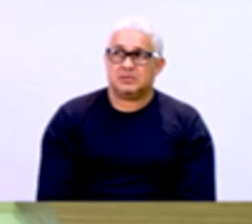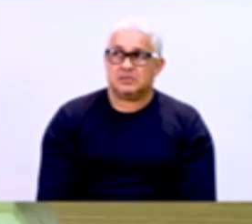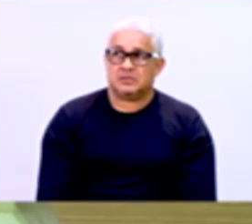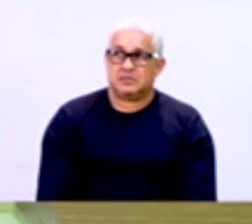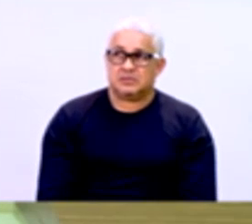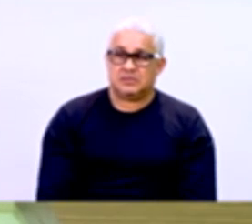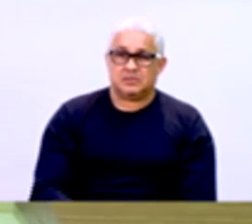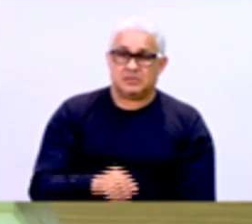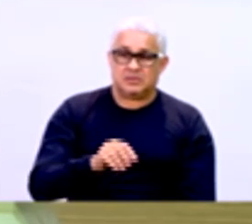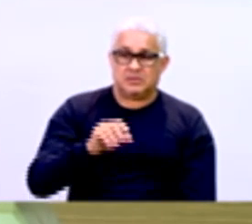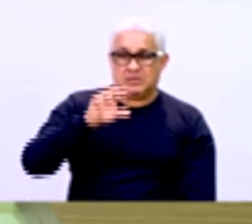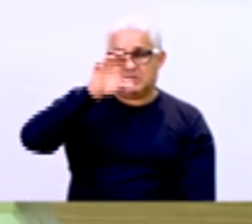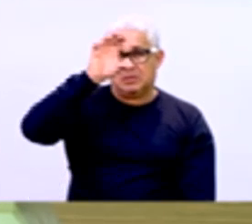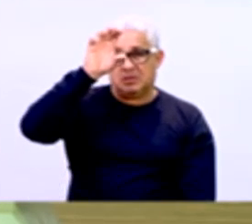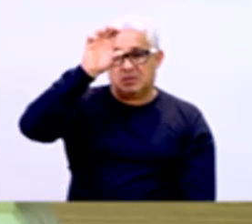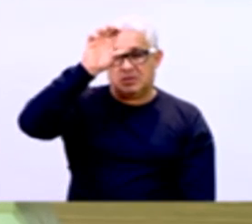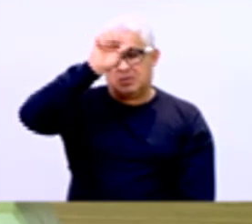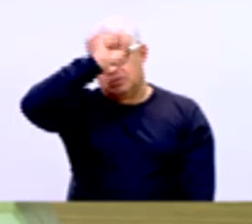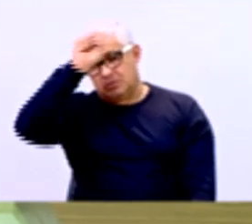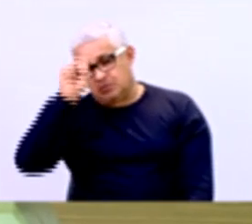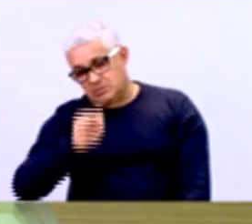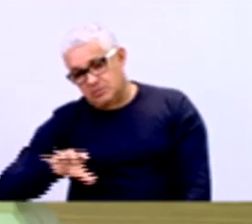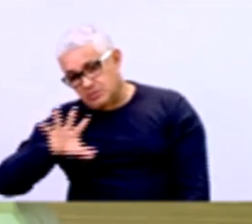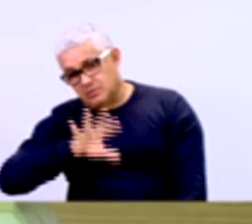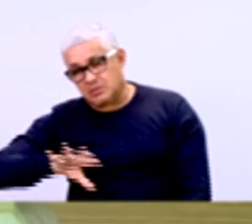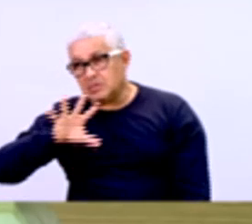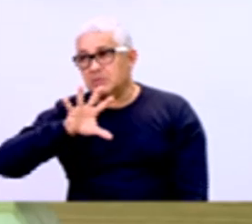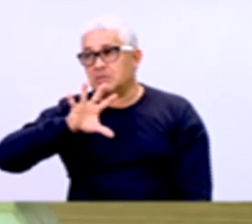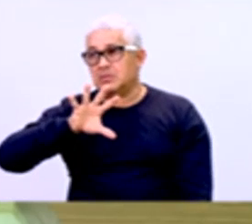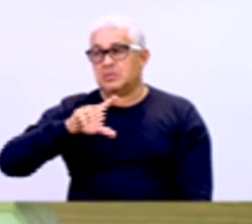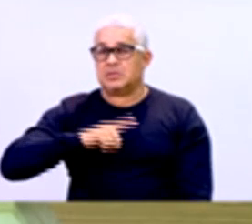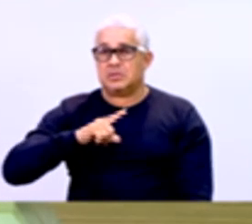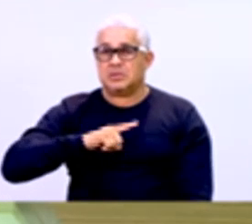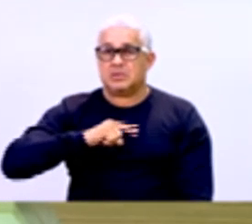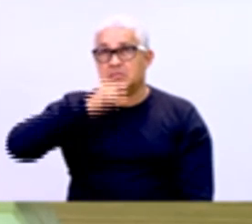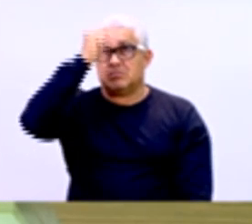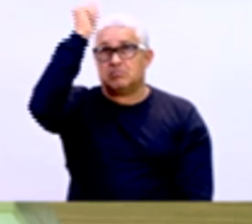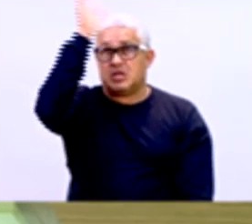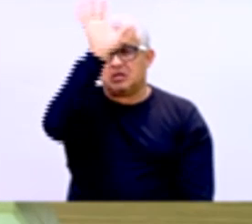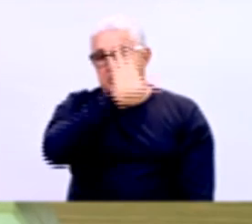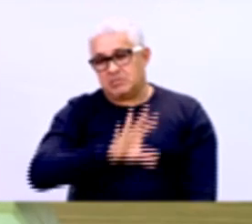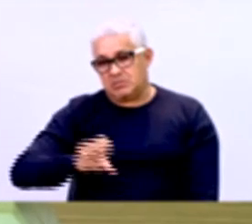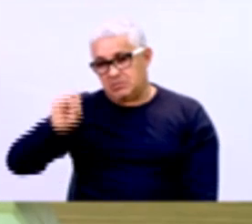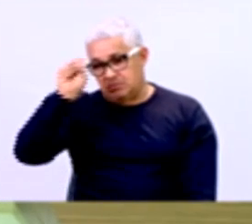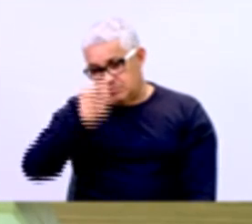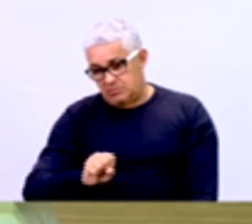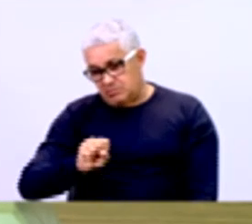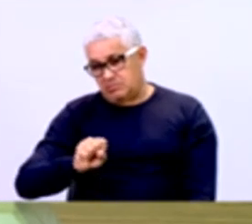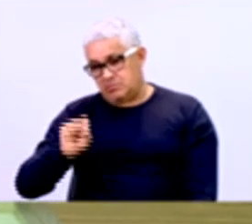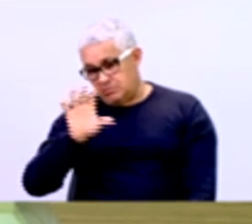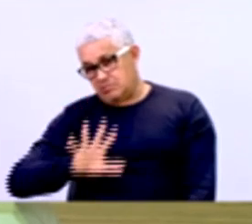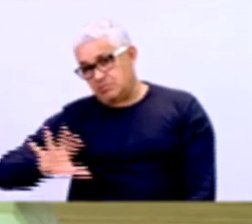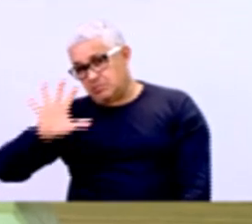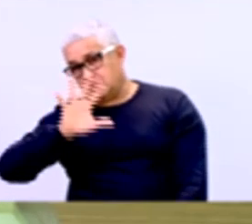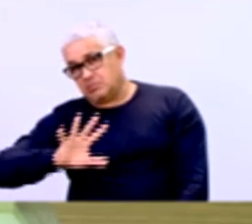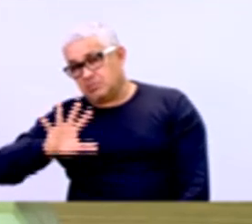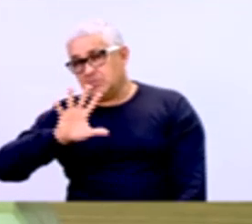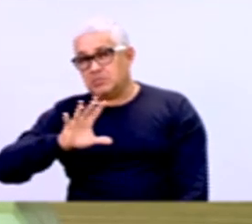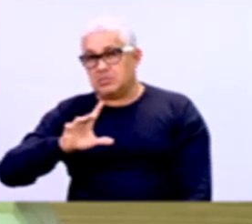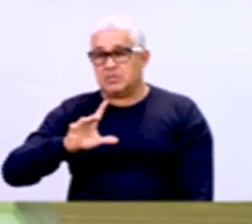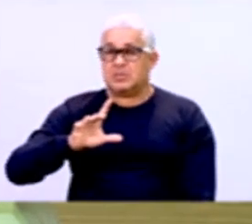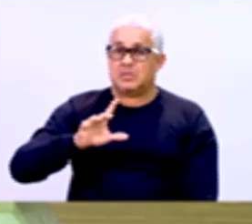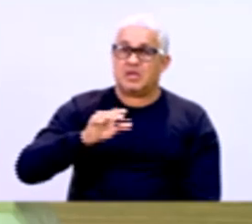do Sudeste, que está tendo muita dificuldade com água. A questão do Sudeste não é só quantidade de